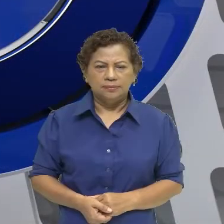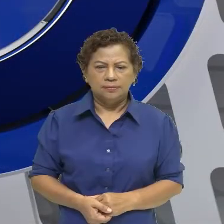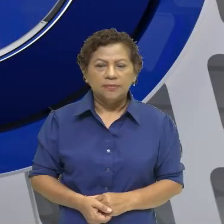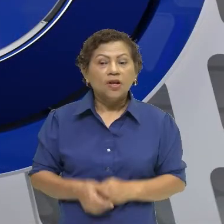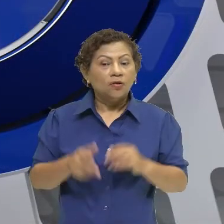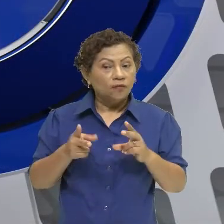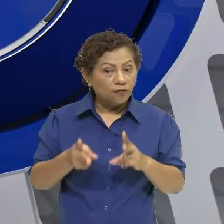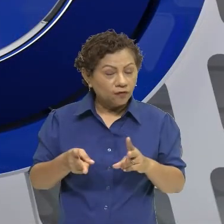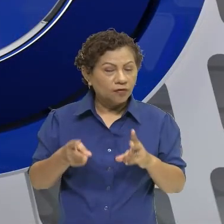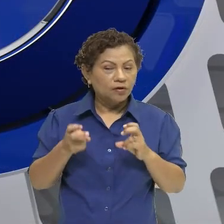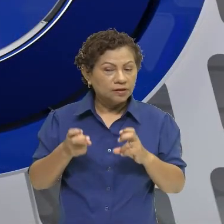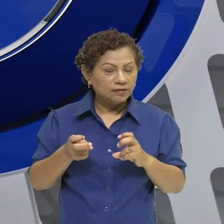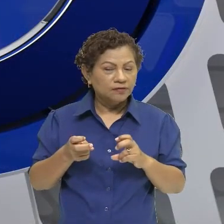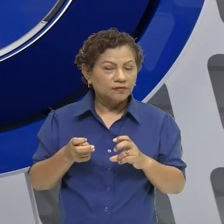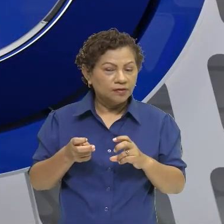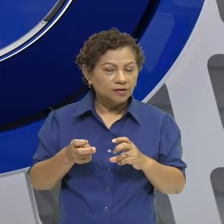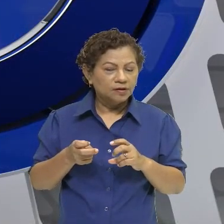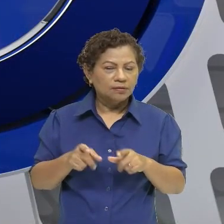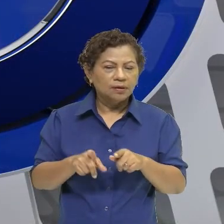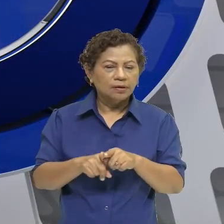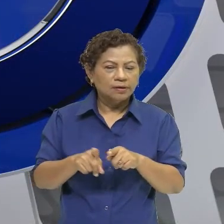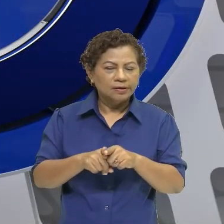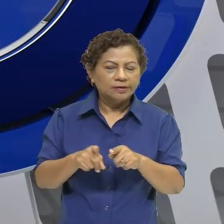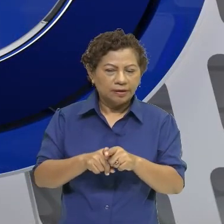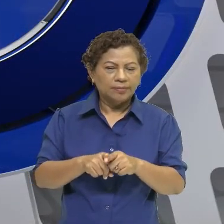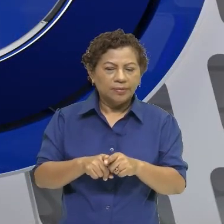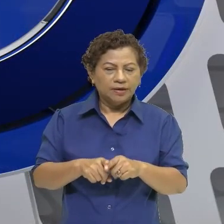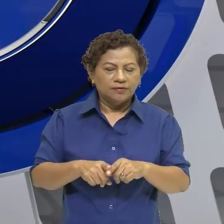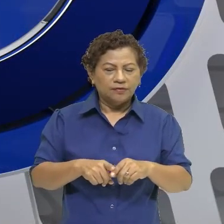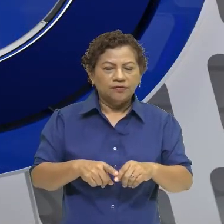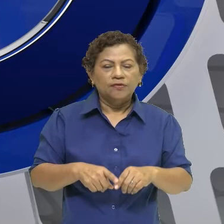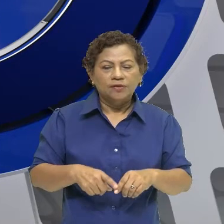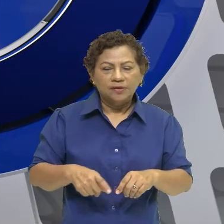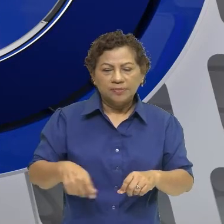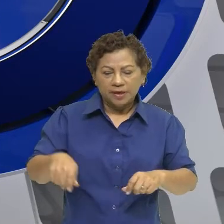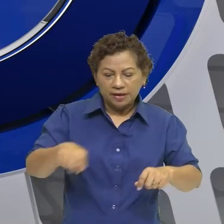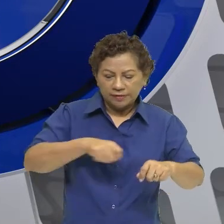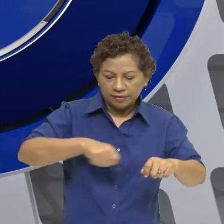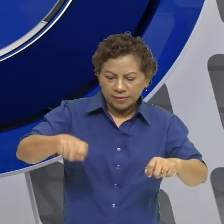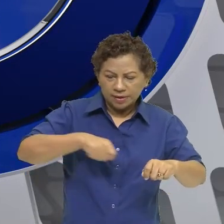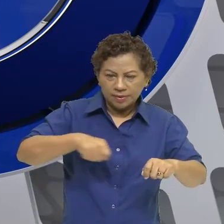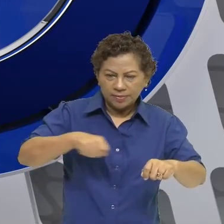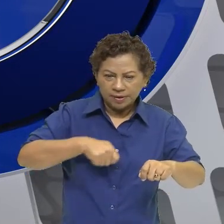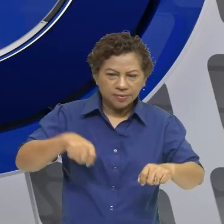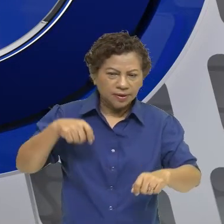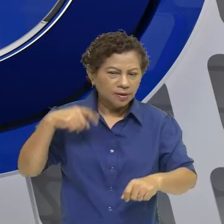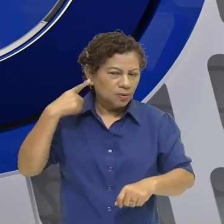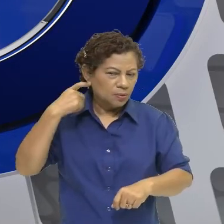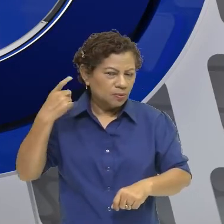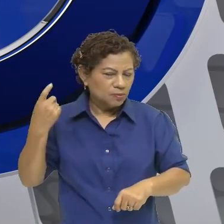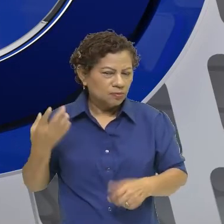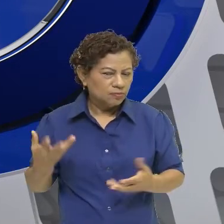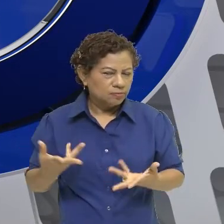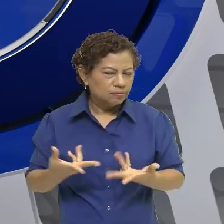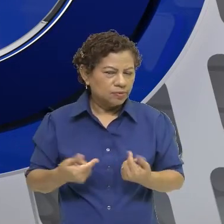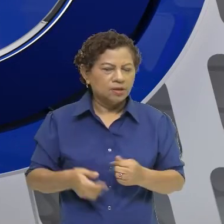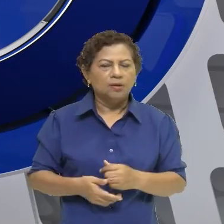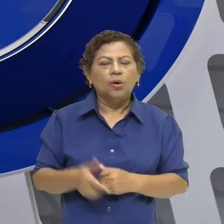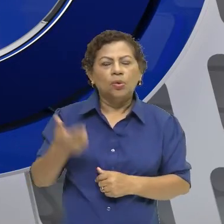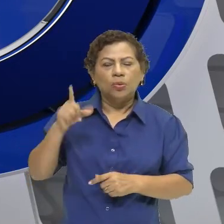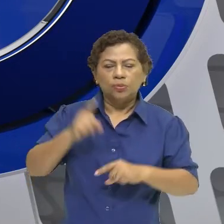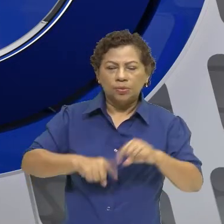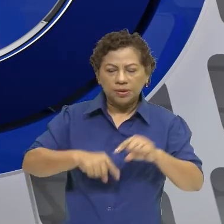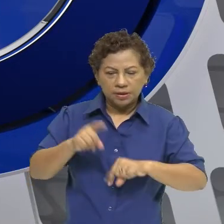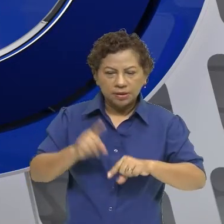Esse foi o reco-reco. É o arrastar da baqueta nele que emite o som. Outro instrumento musical de origem